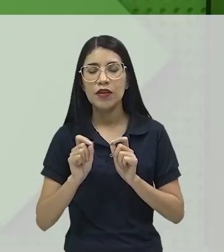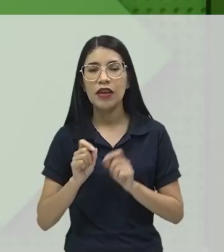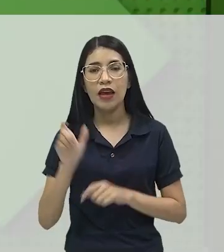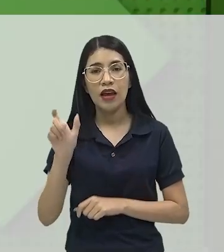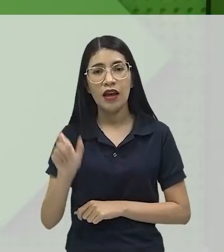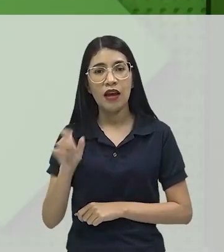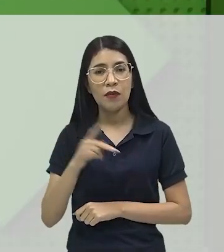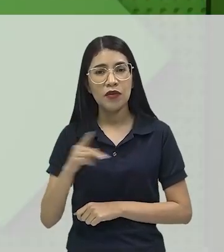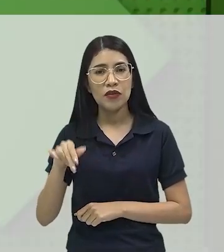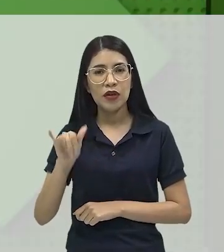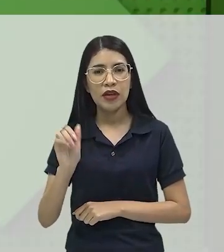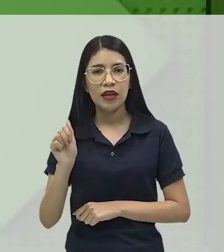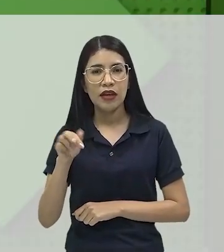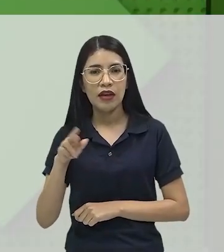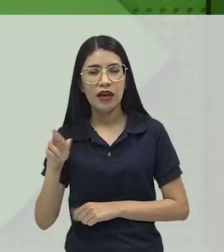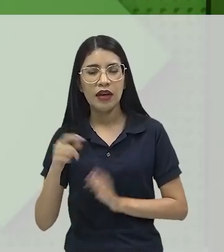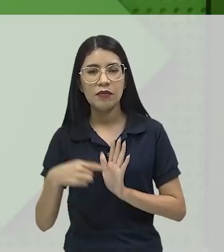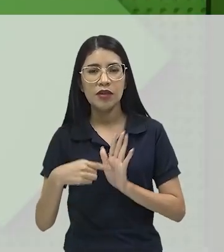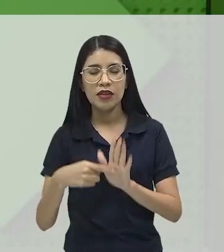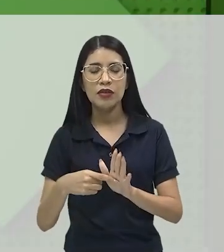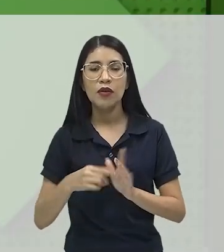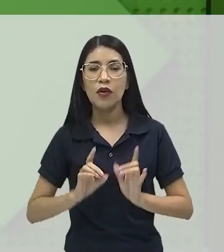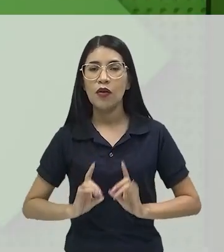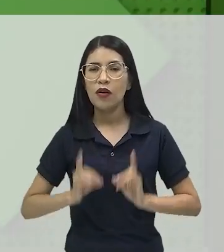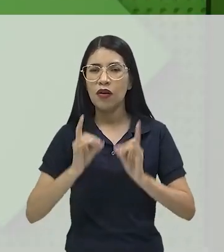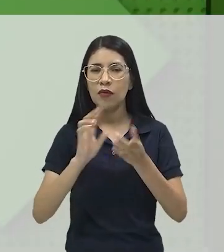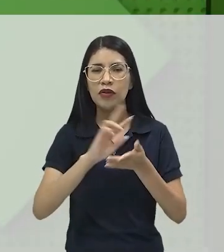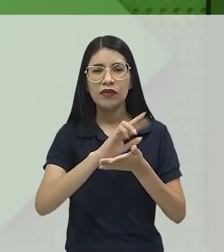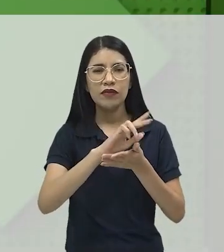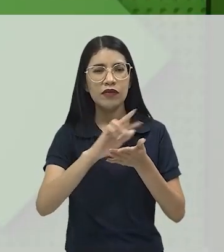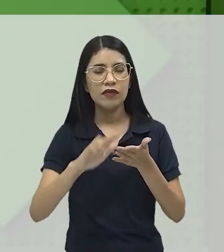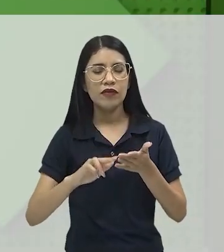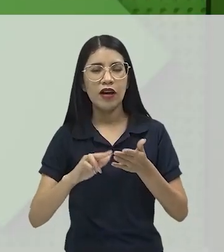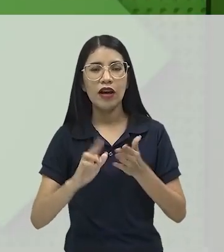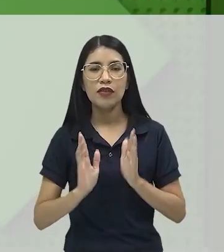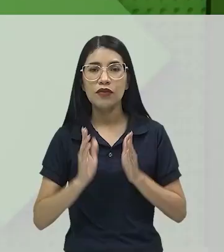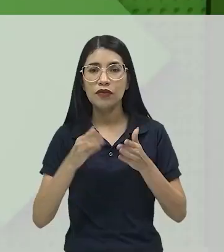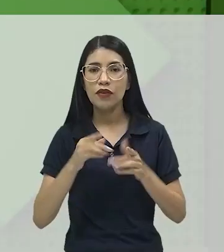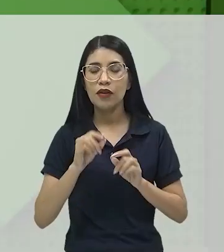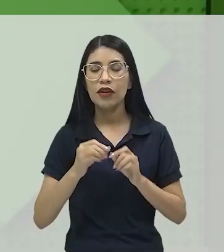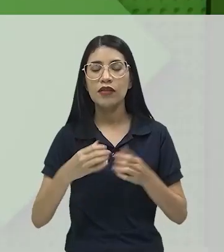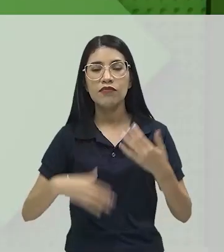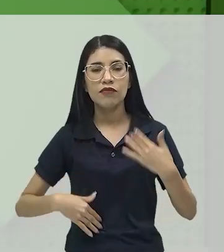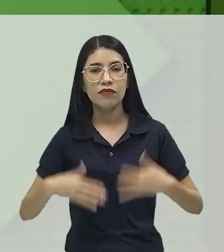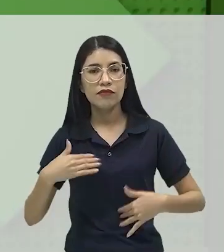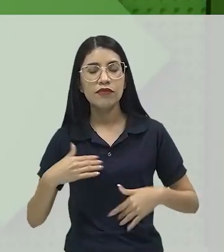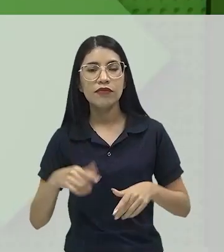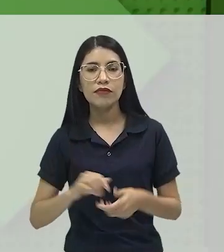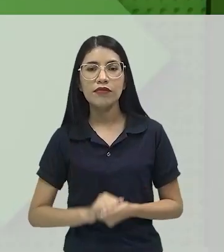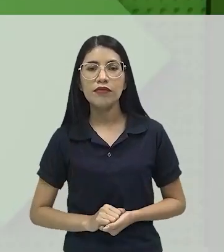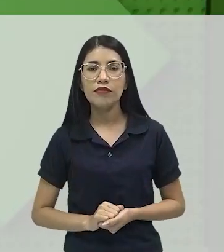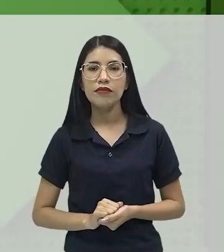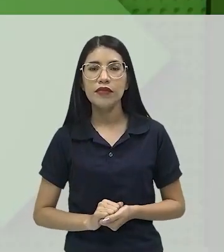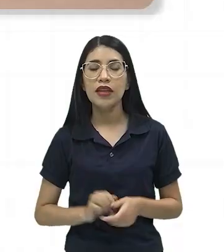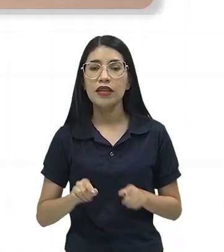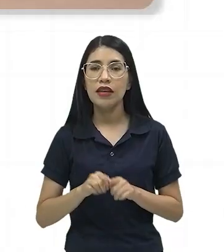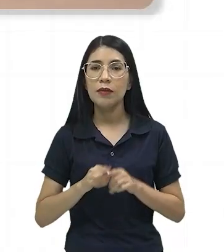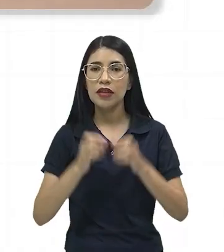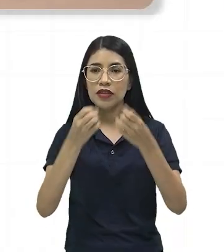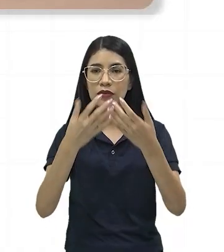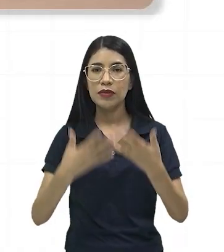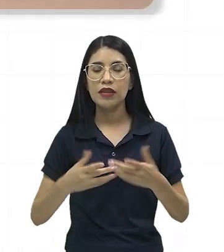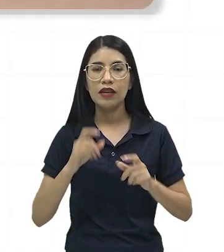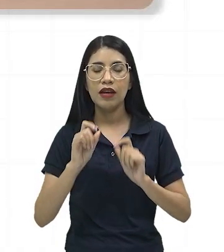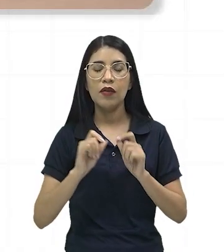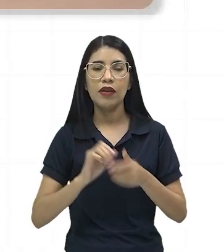trouxe mais hormônios que atuam no nosso organismo. Vamos ainda falar do hormônio do